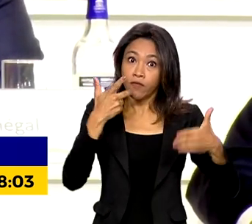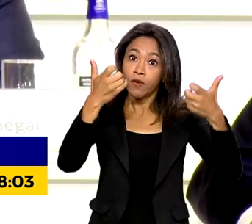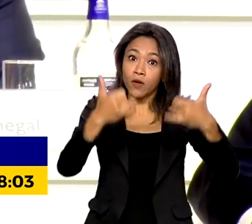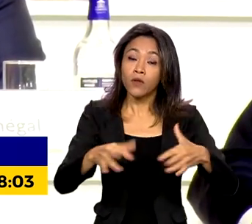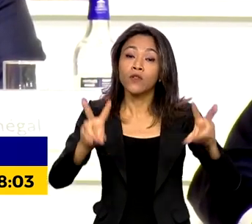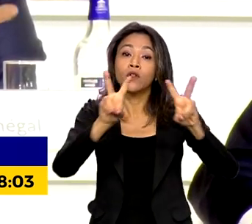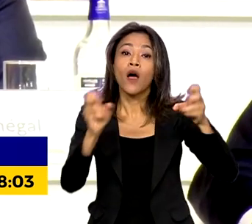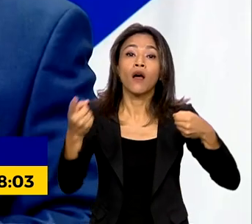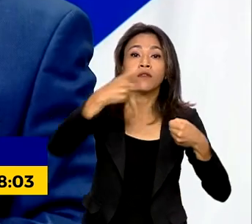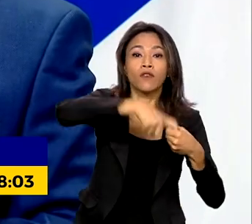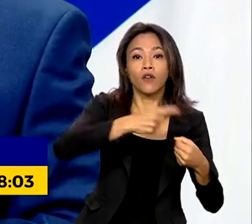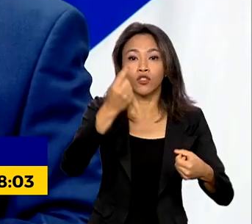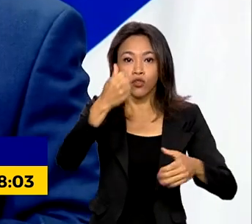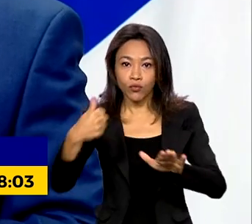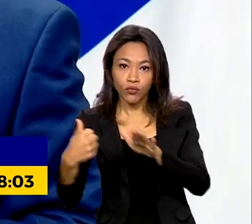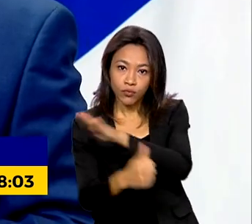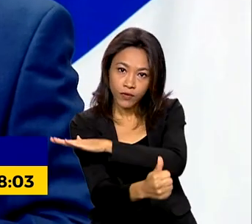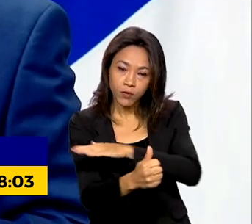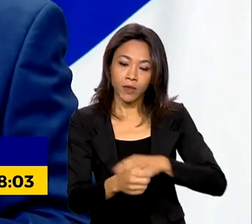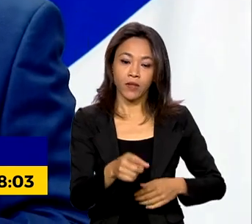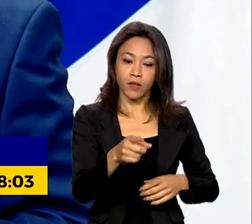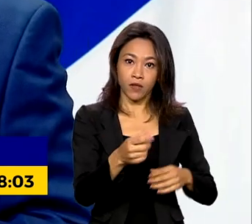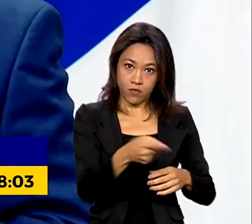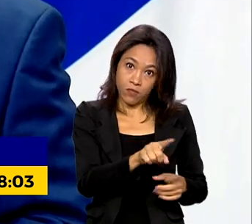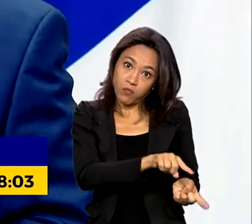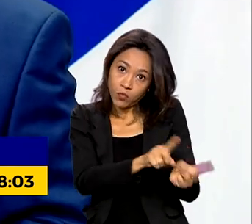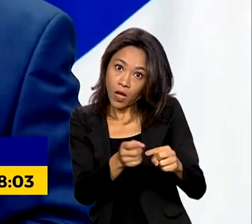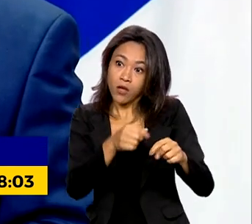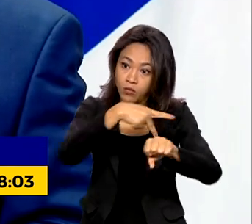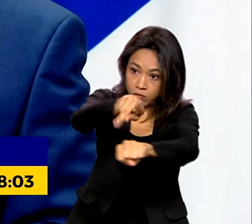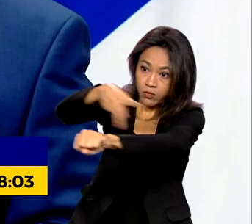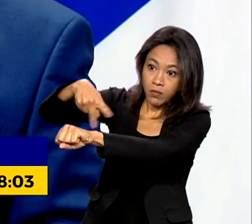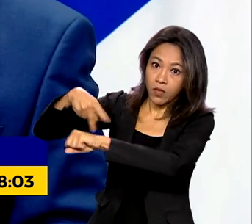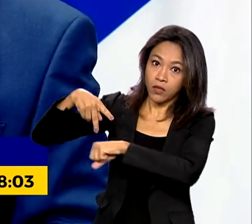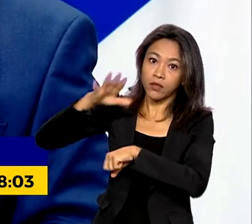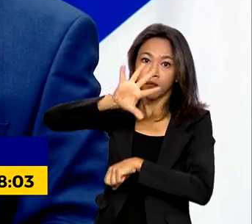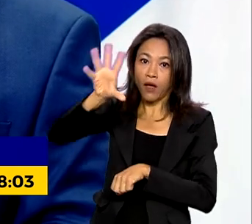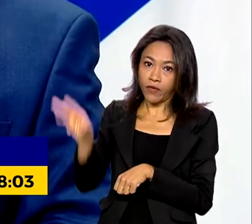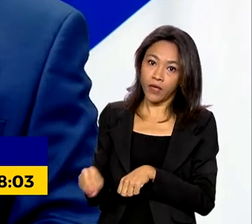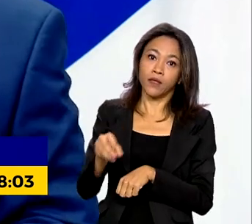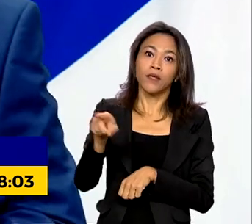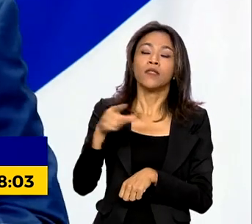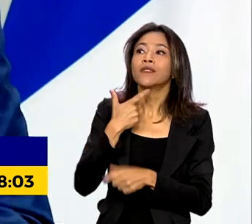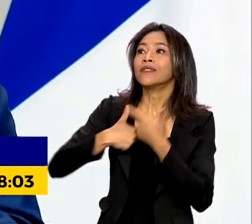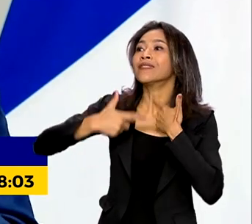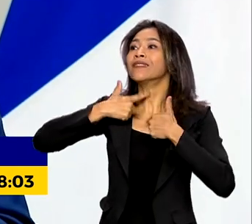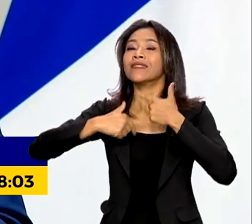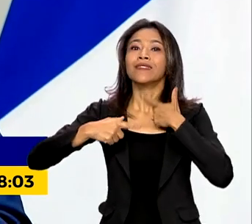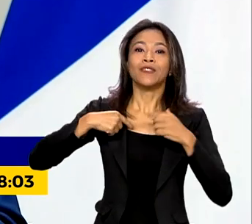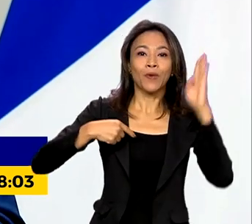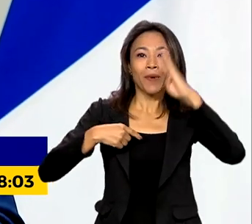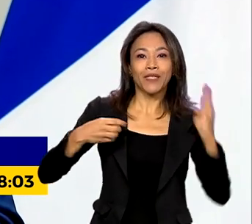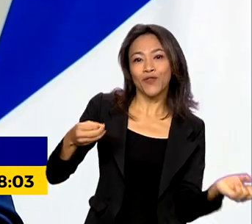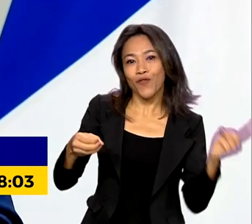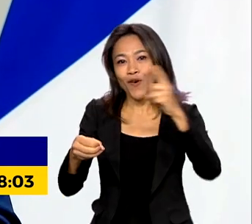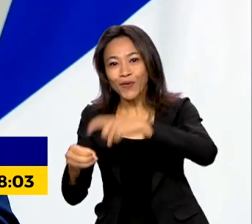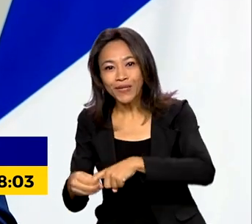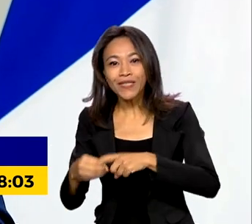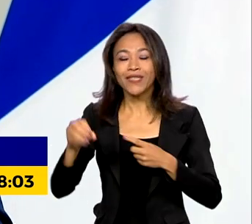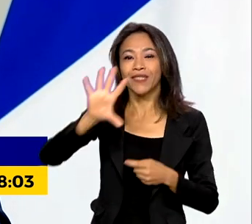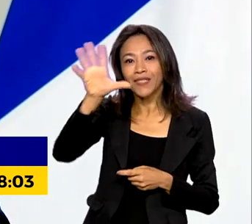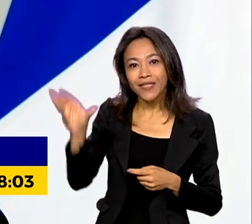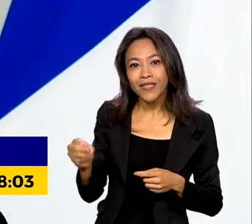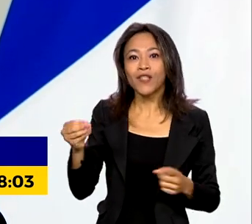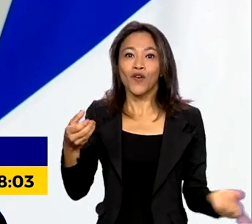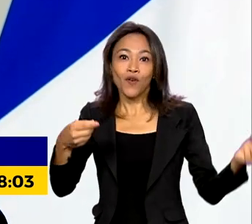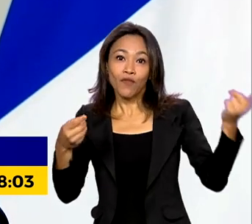de investimentos. Todos os países africanos muito desejosos da volta do Brasil à África, da volta dos